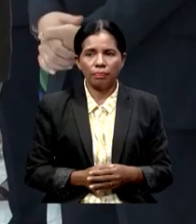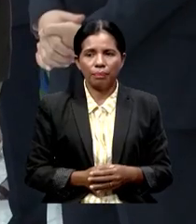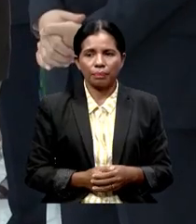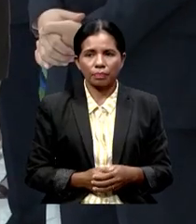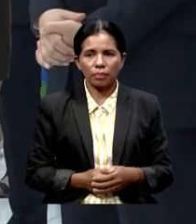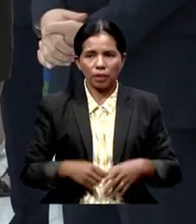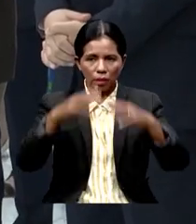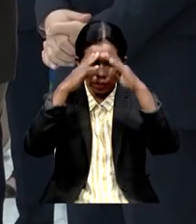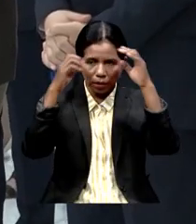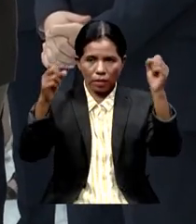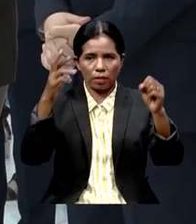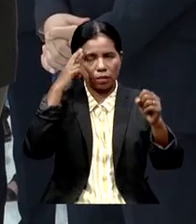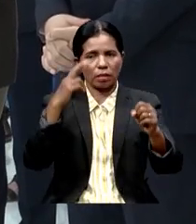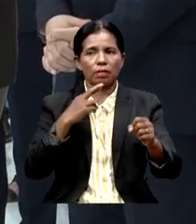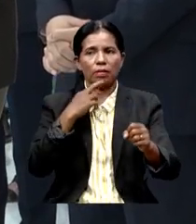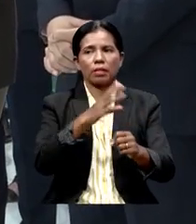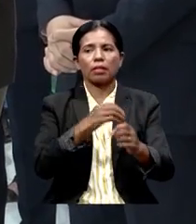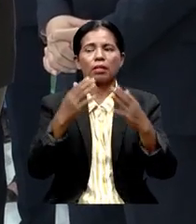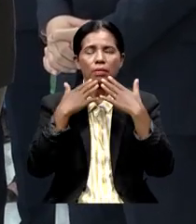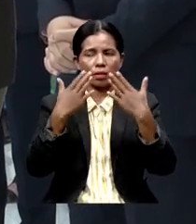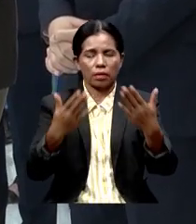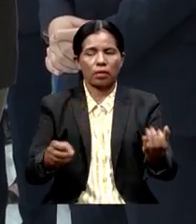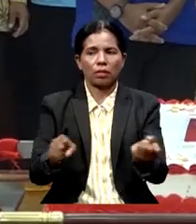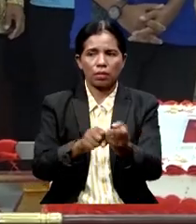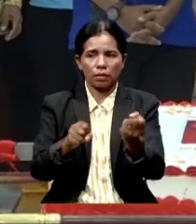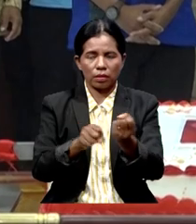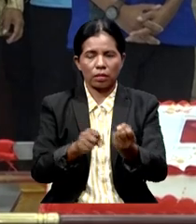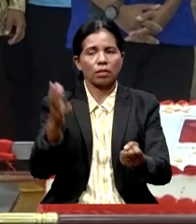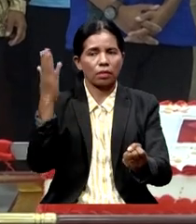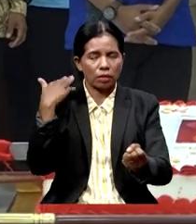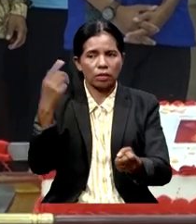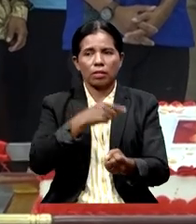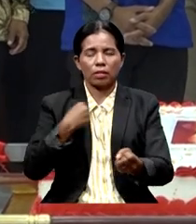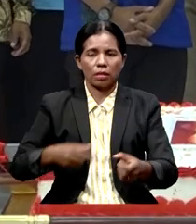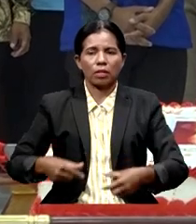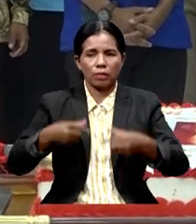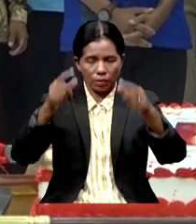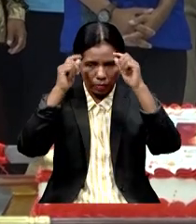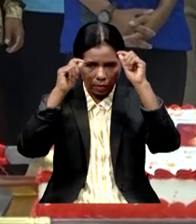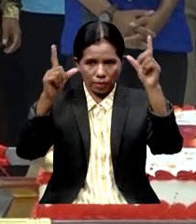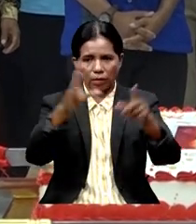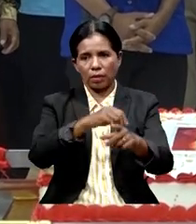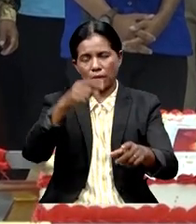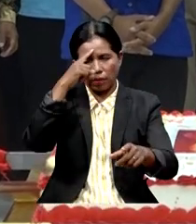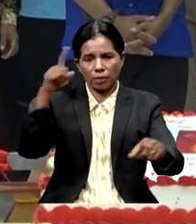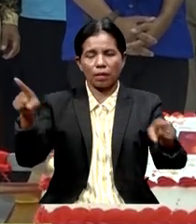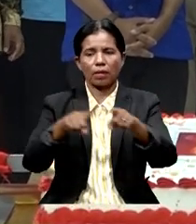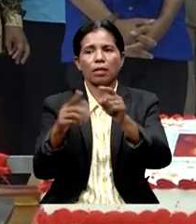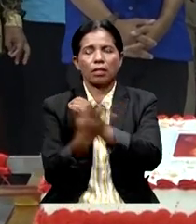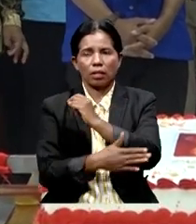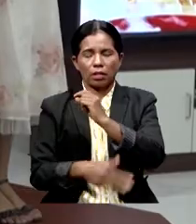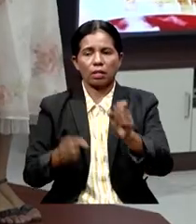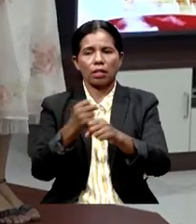Presidente da República José Ramos Horta agradece o apoio nebe durante ne sina fona ba Timor-Leste, tamba hanesa nação nebe